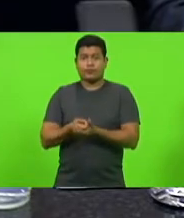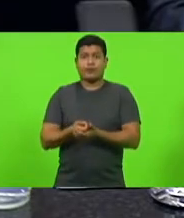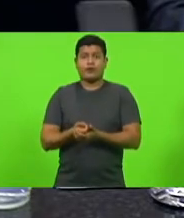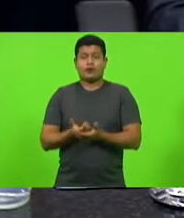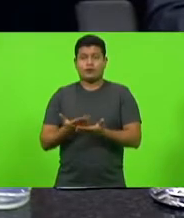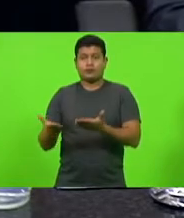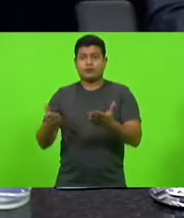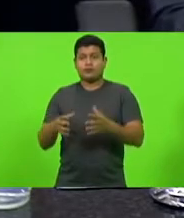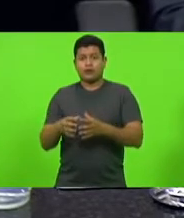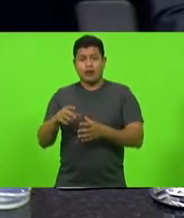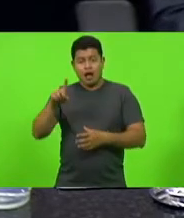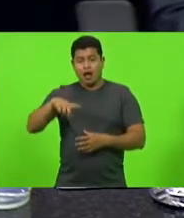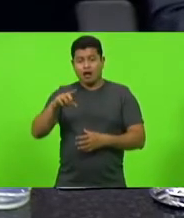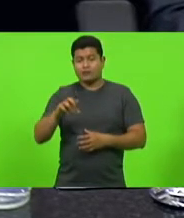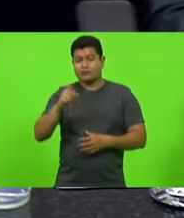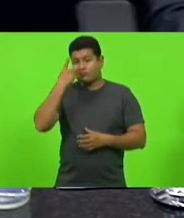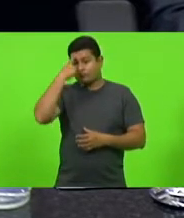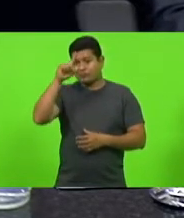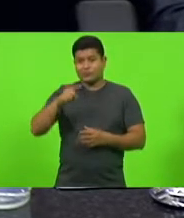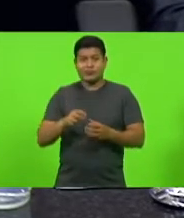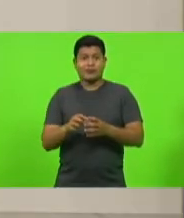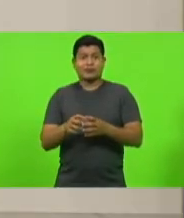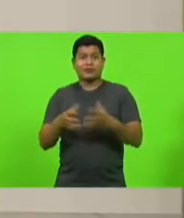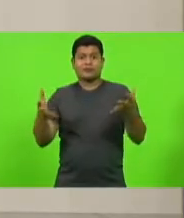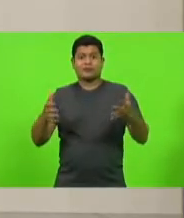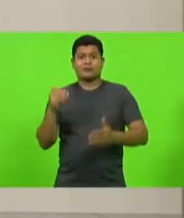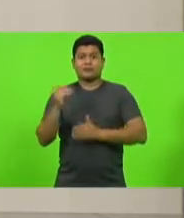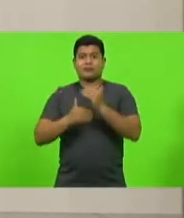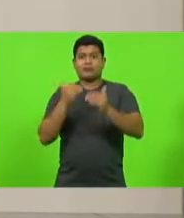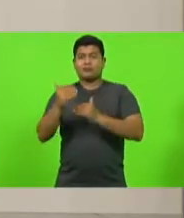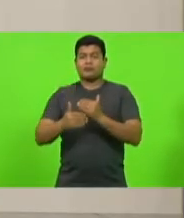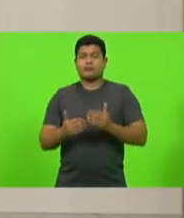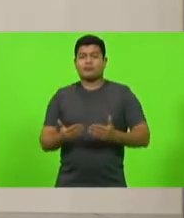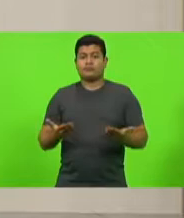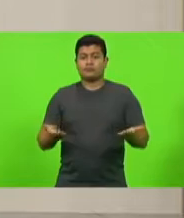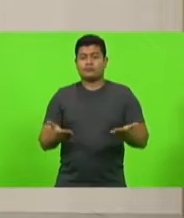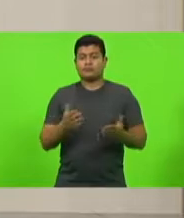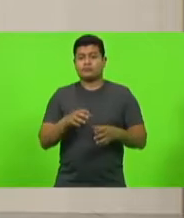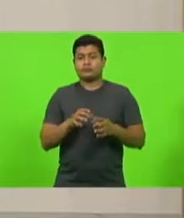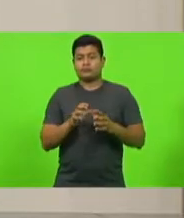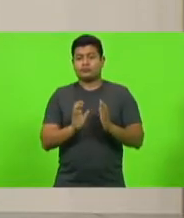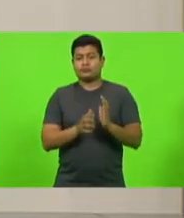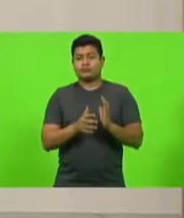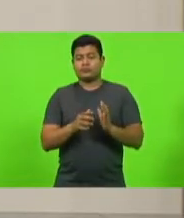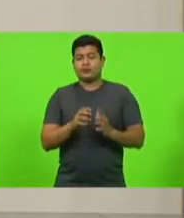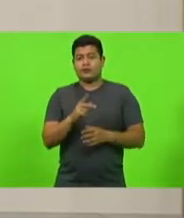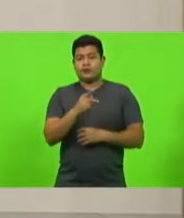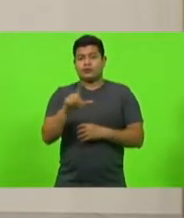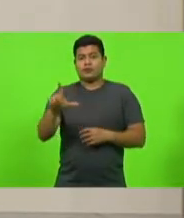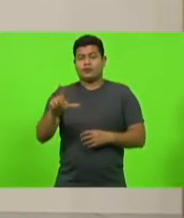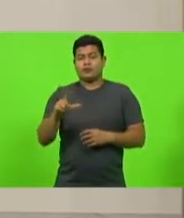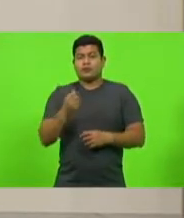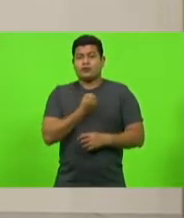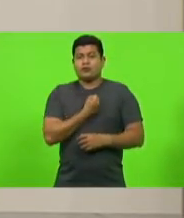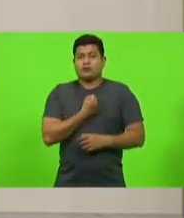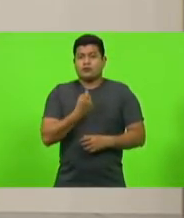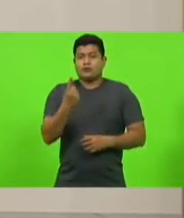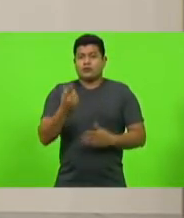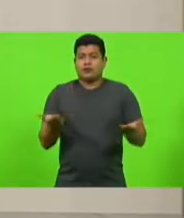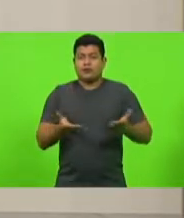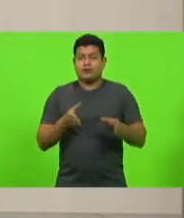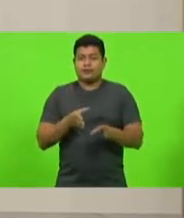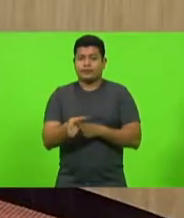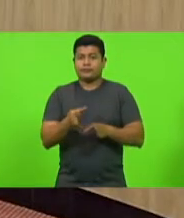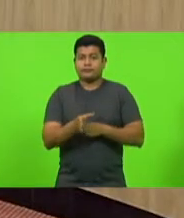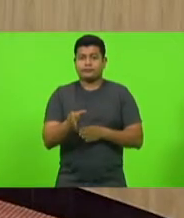uma grande sacada do desenvolvimento regional. Bancada do PL, voto 1. Para encaminhamento de voto, com a palavra o deputado João Amin.